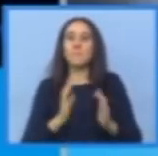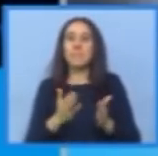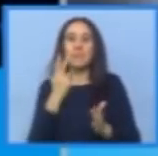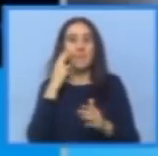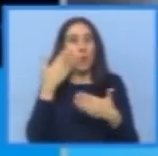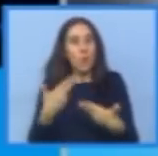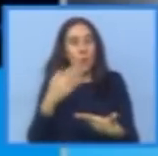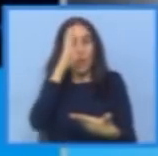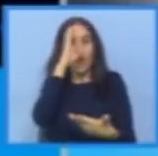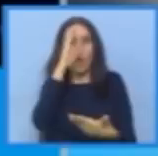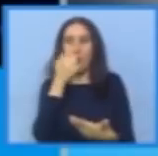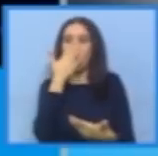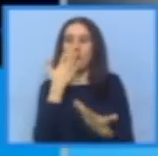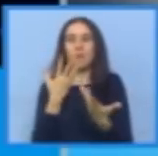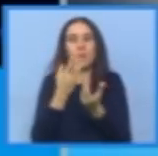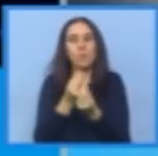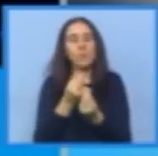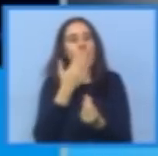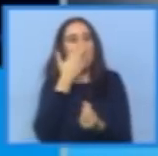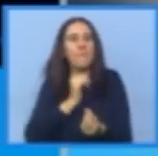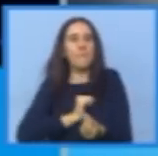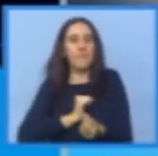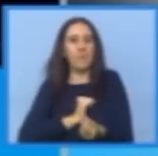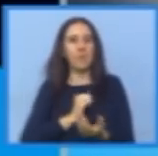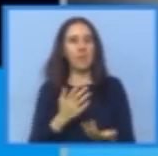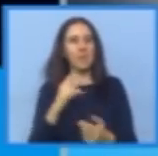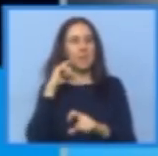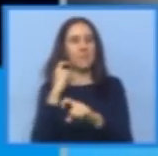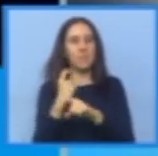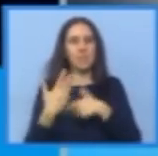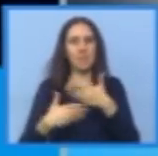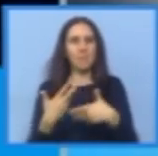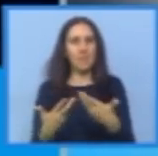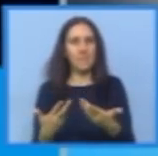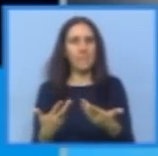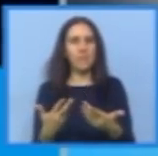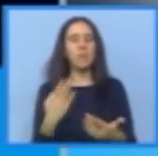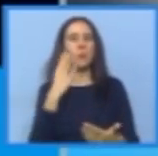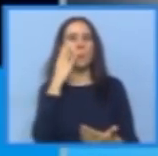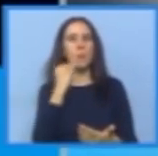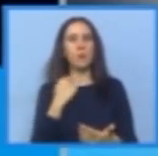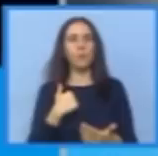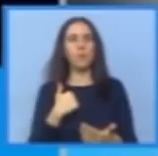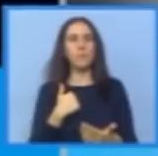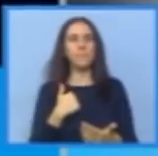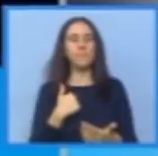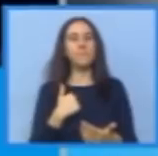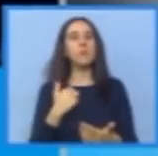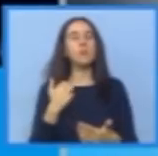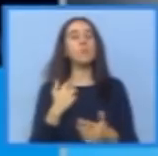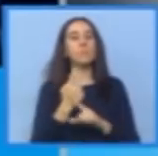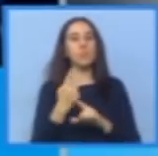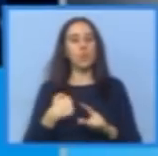viver já como se Ele estivesse connosco, como se já fosse nosso. É uma vigilância ativa. Eu creio que porque